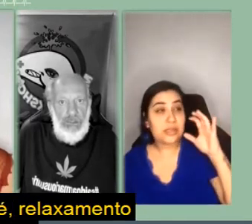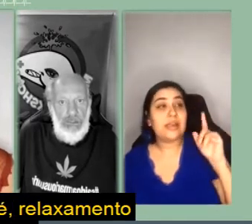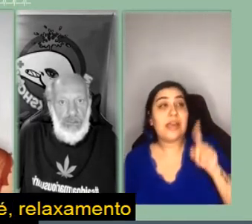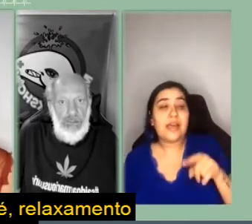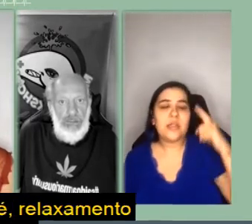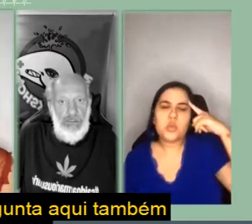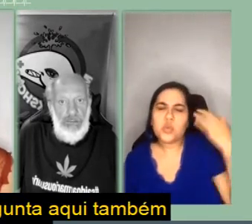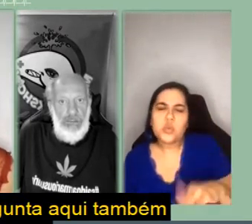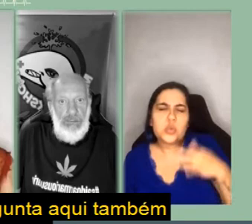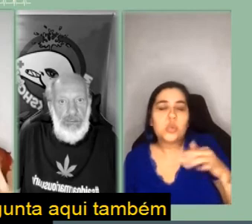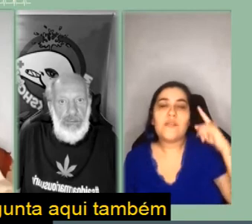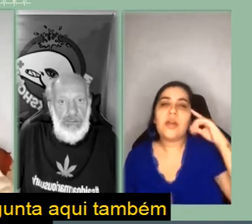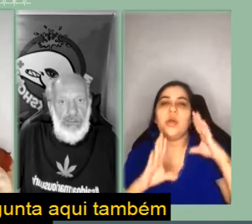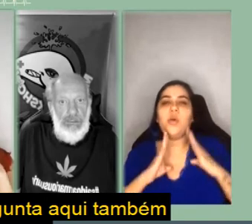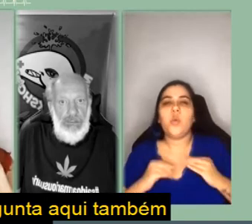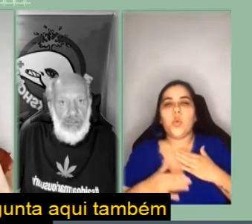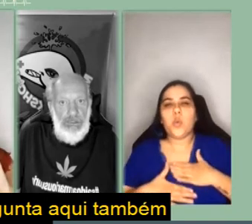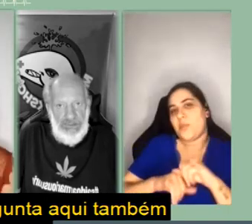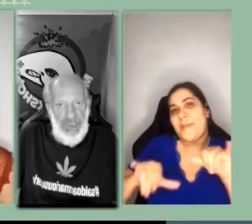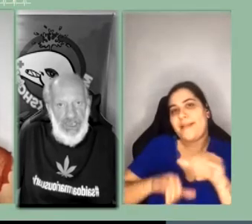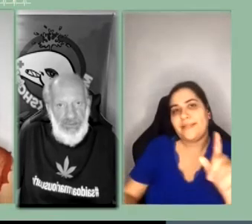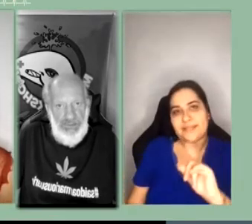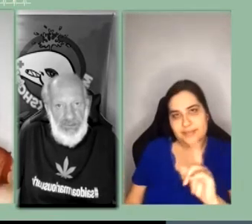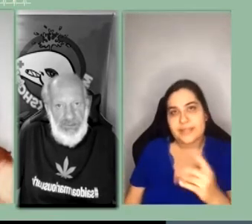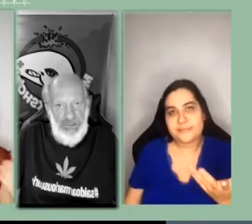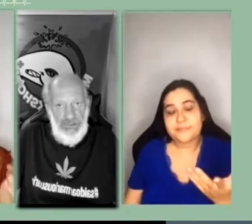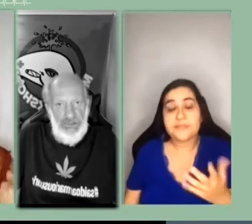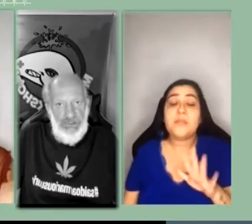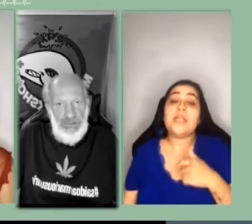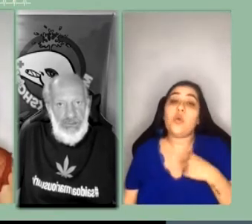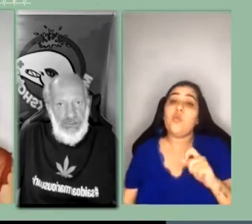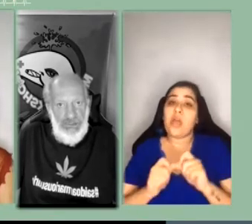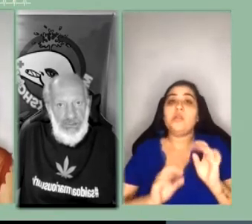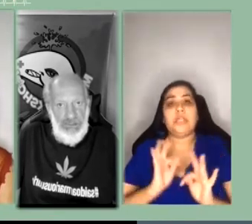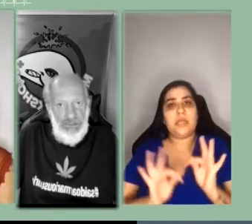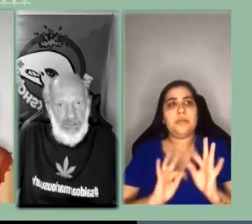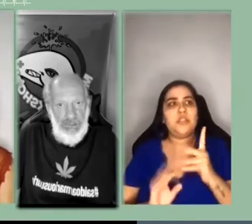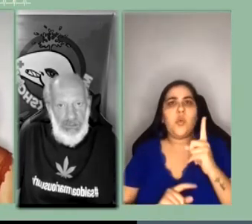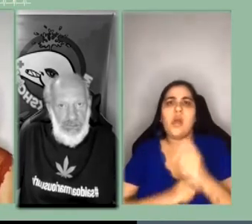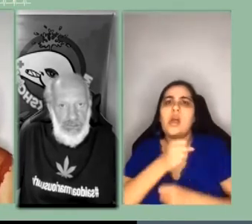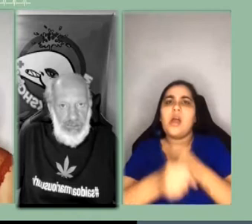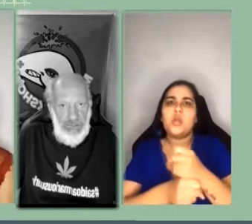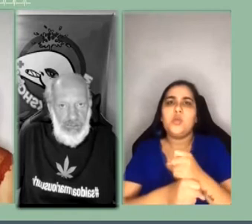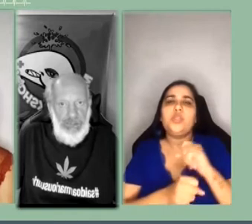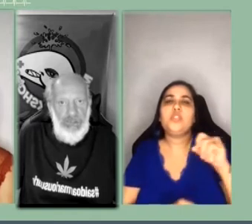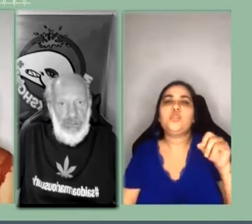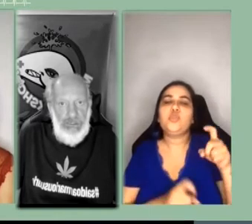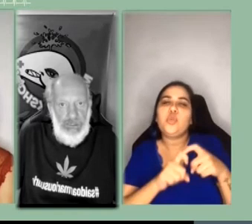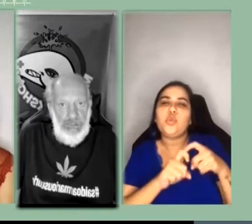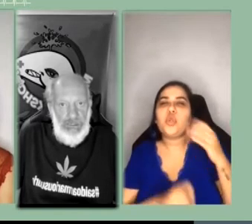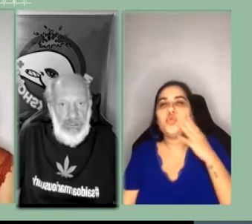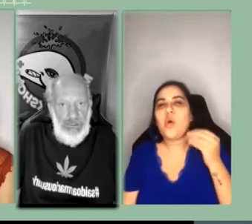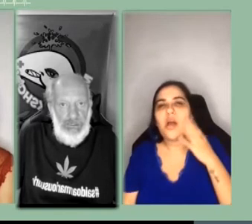para relaxamento. Tinha uma pergunta uso aqui também. Mas assim, eu faço tratamento já faz um ano com o Dr. João Normanha.